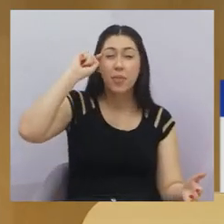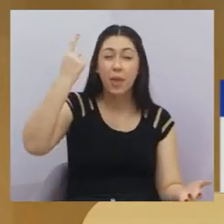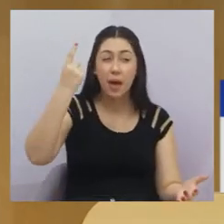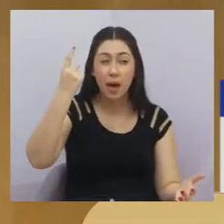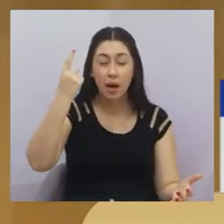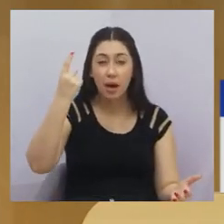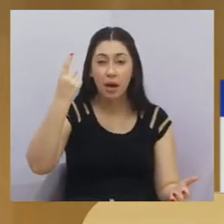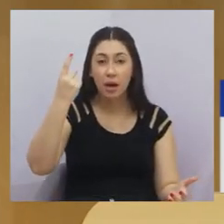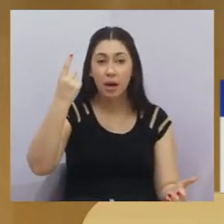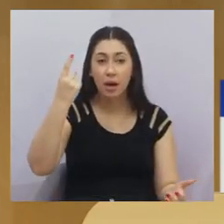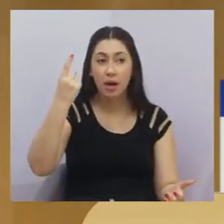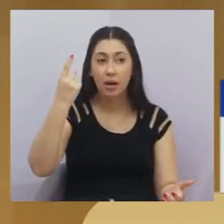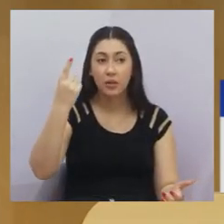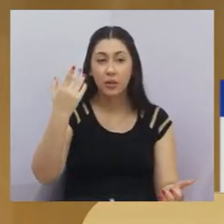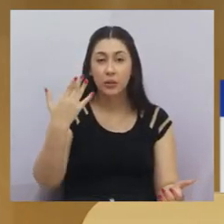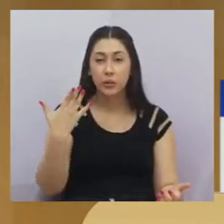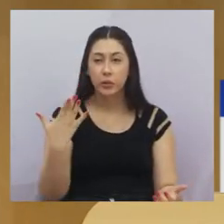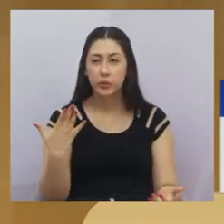nós vamos